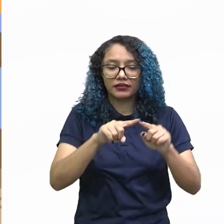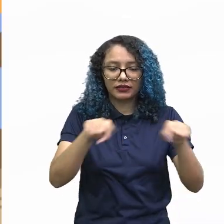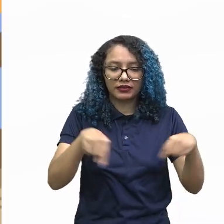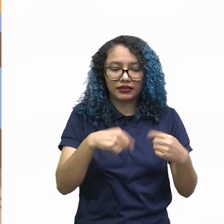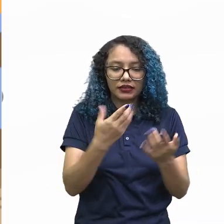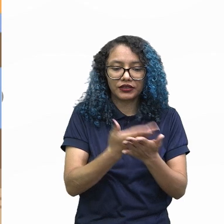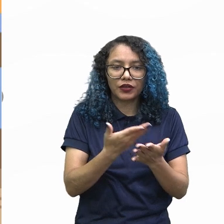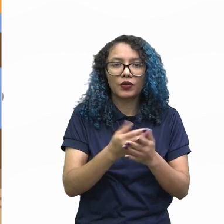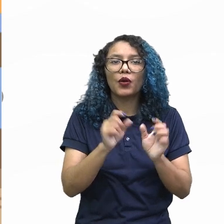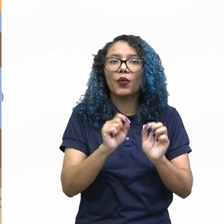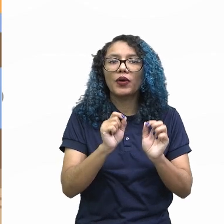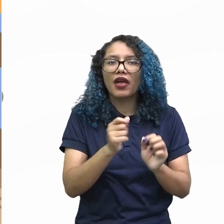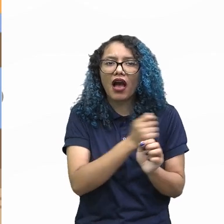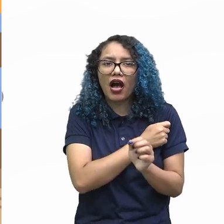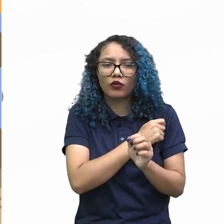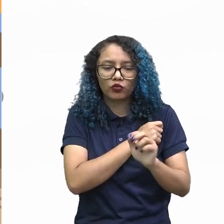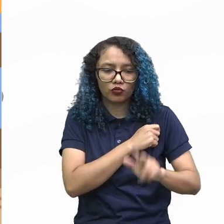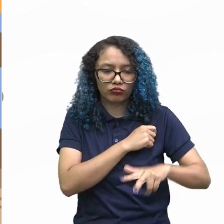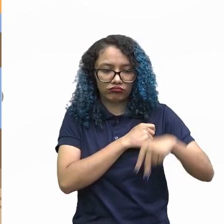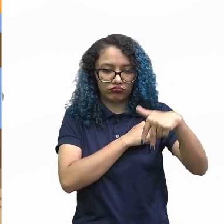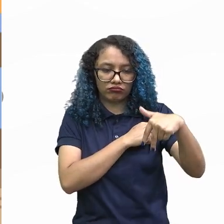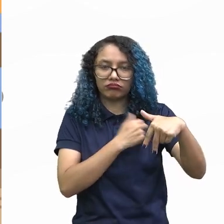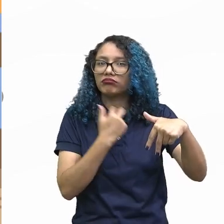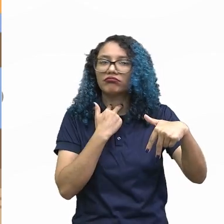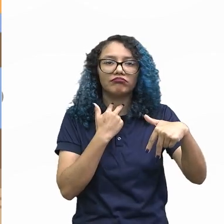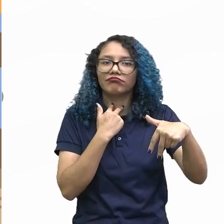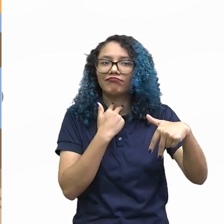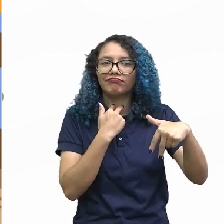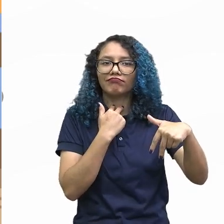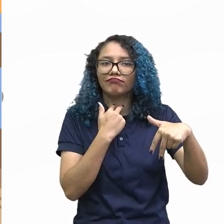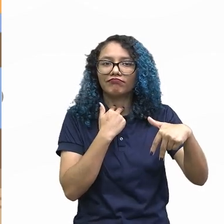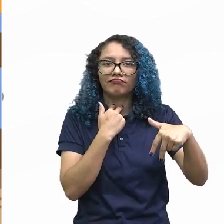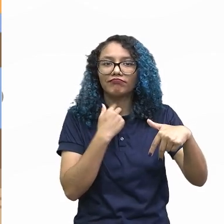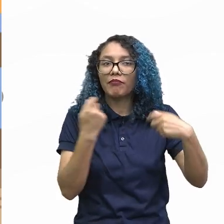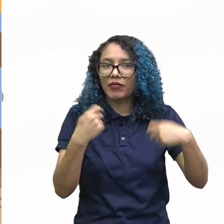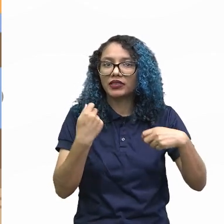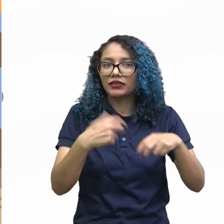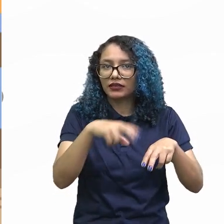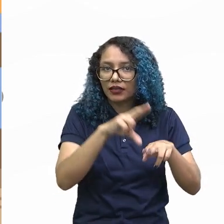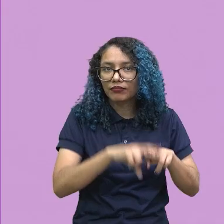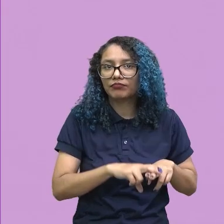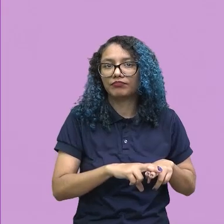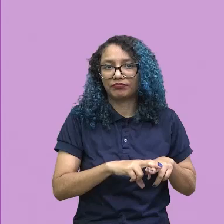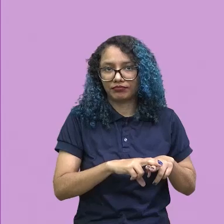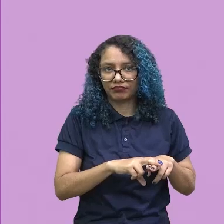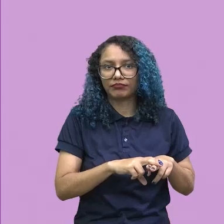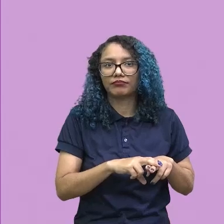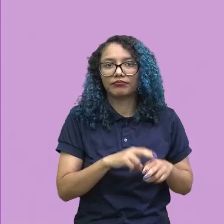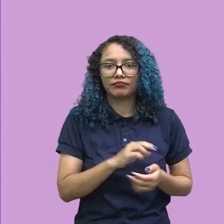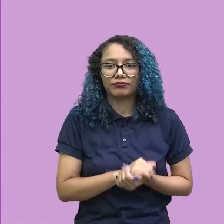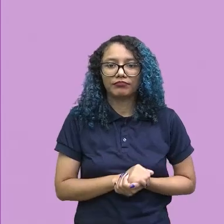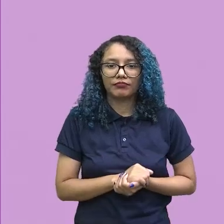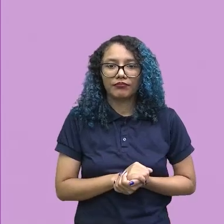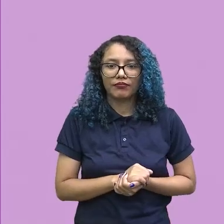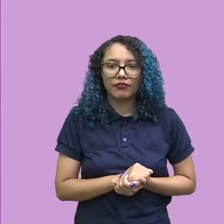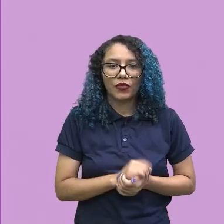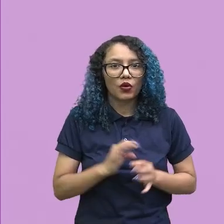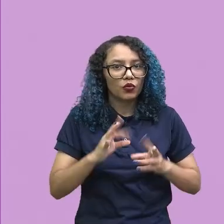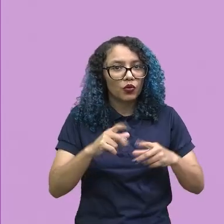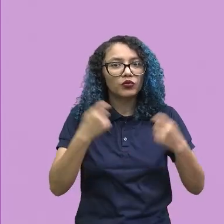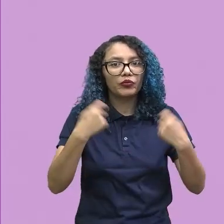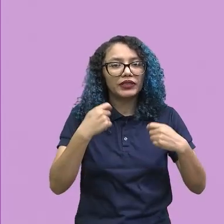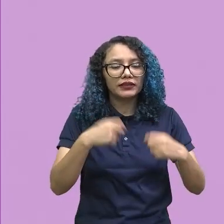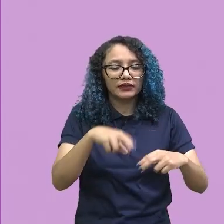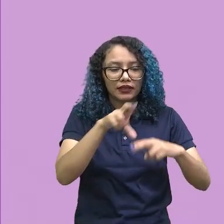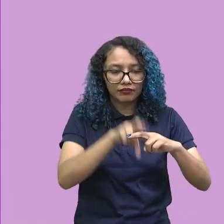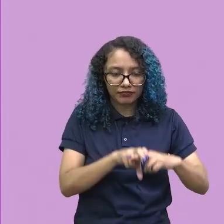pé. Certo? Nenhum aluno pode ficar em pé, certo? Ele tem que ficar sentadinho. Todos os alunos devem se